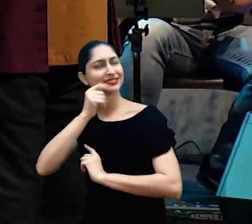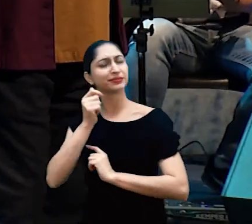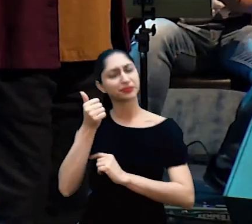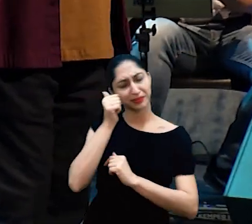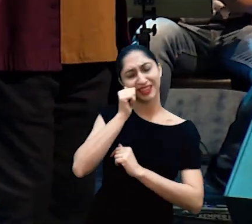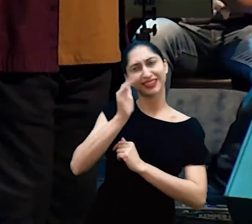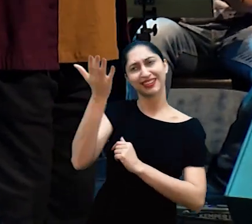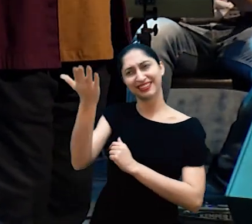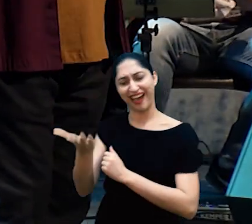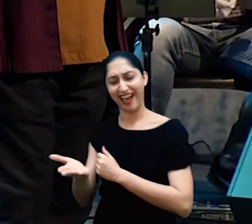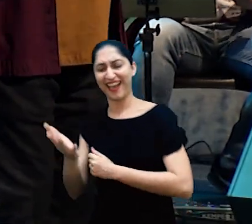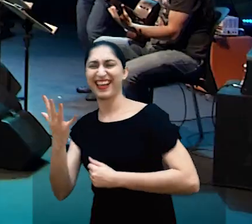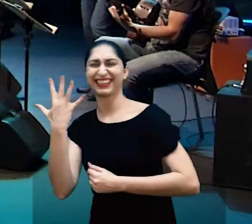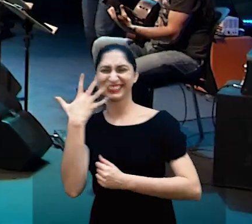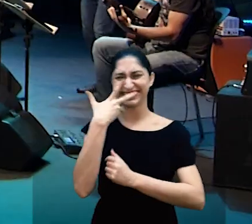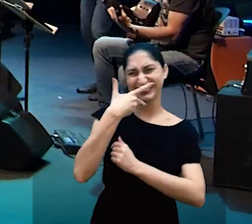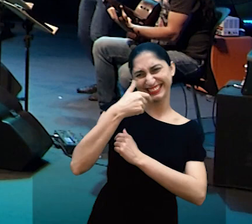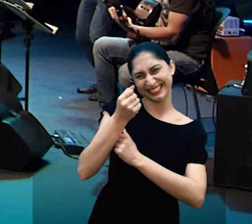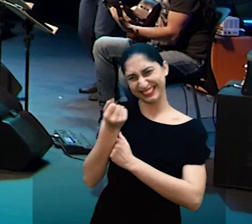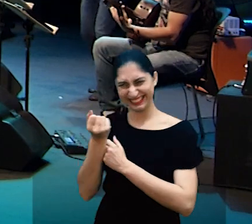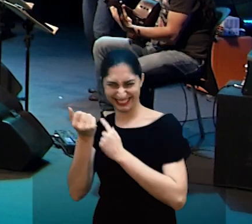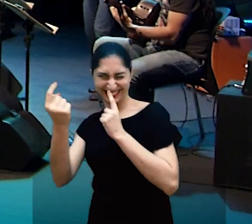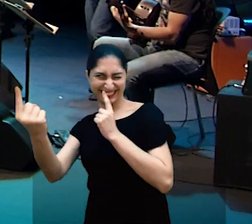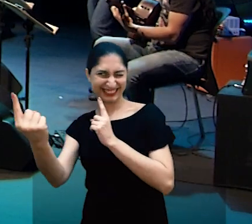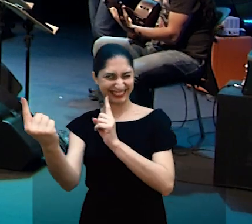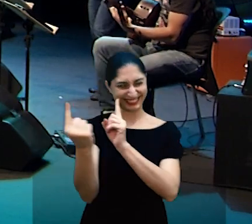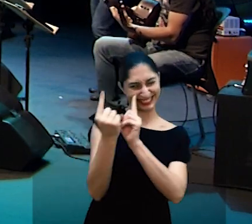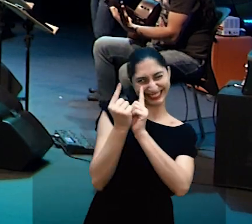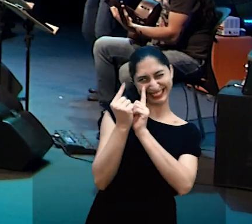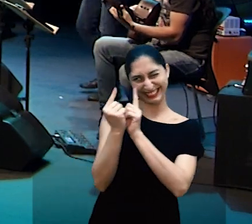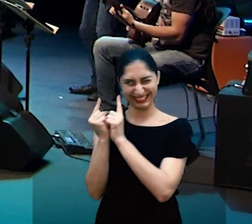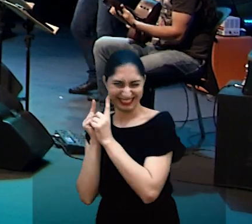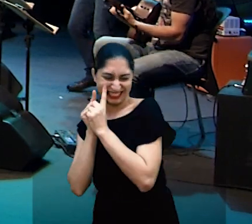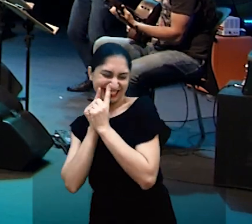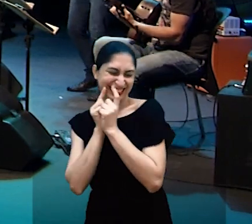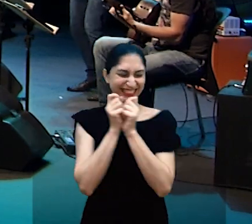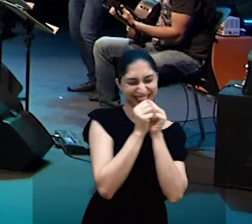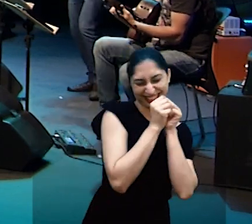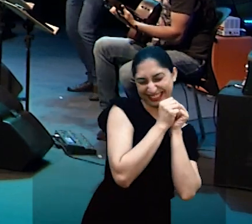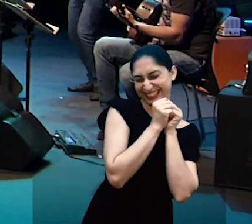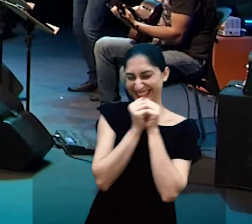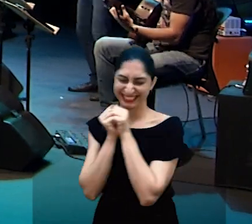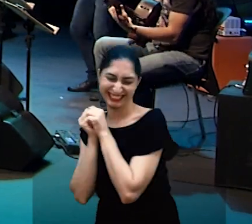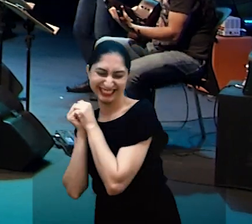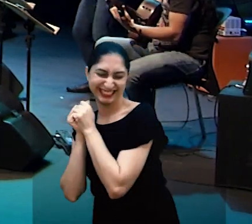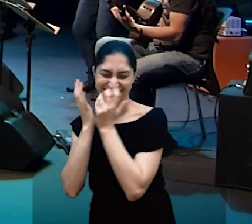linda, bela, bela menina. Como é bonito teu nome junto no meu.